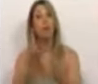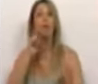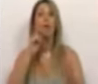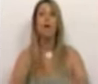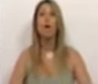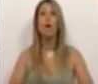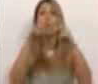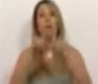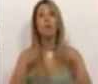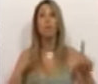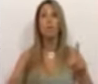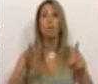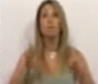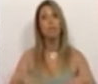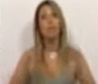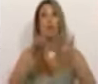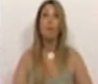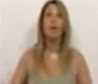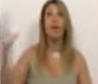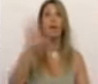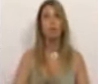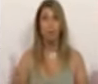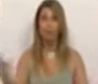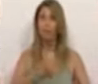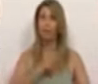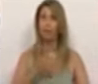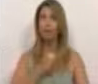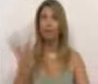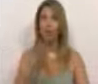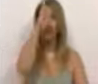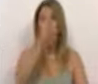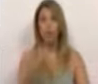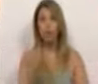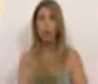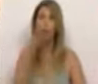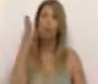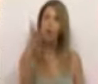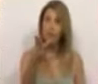nacional. Transformo, Sr. Primeiro-Ministro, a afirmação em pergunta. Muito obrigado.